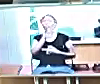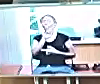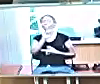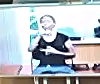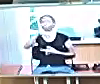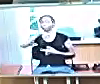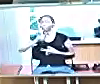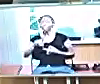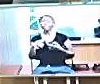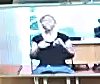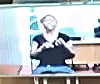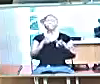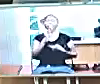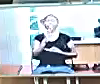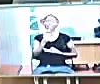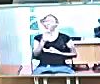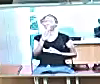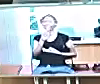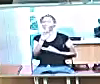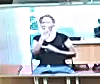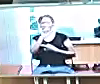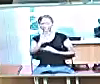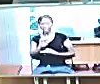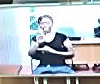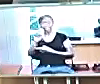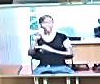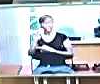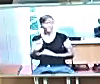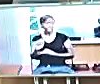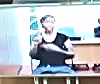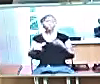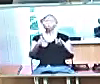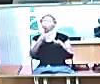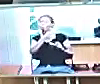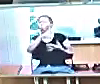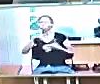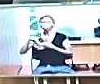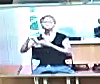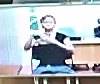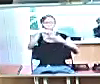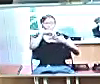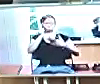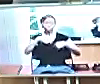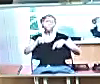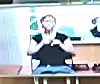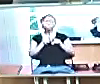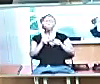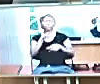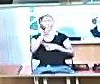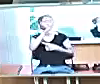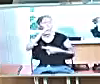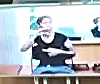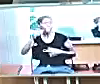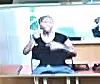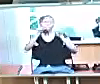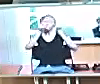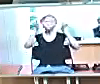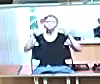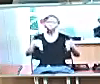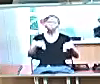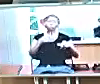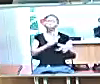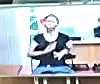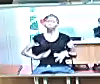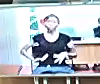lara da cam é demais representantes aqui funcionários servidores públicos você é muito